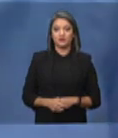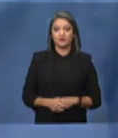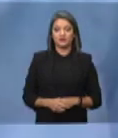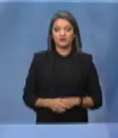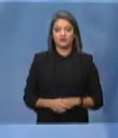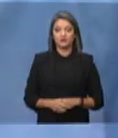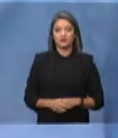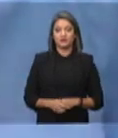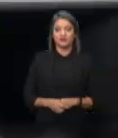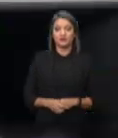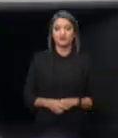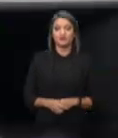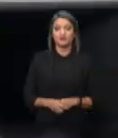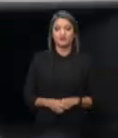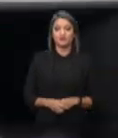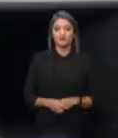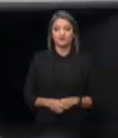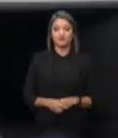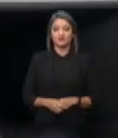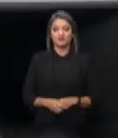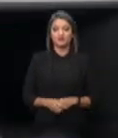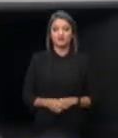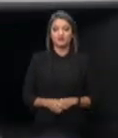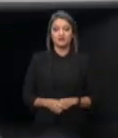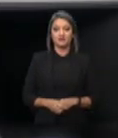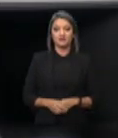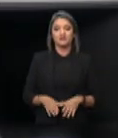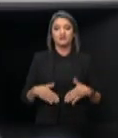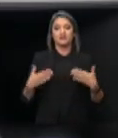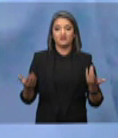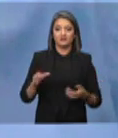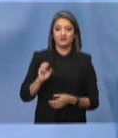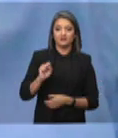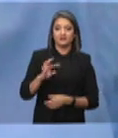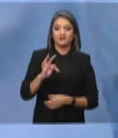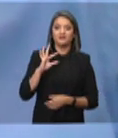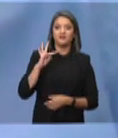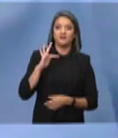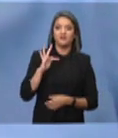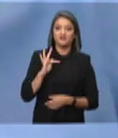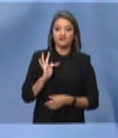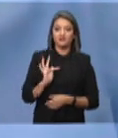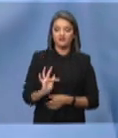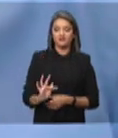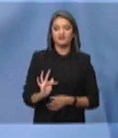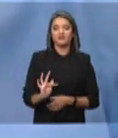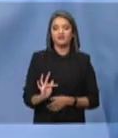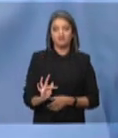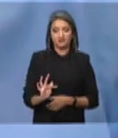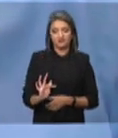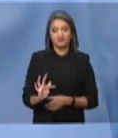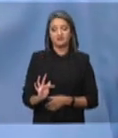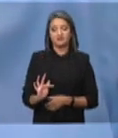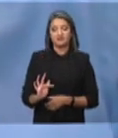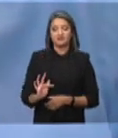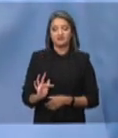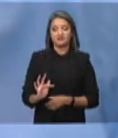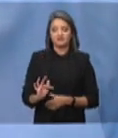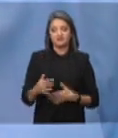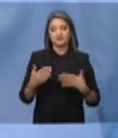a audiência pública no Supremo Tribunal Federal pela